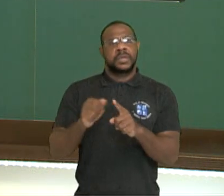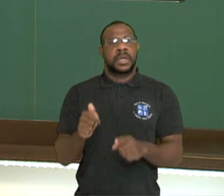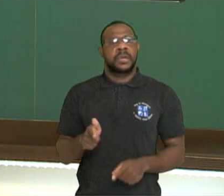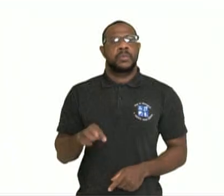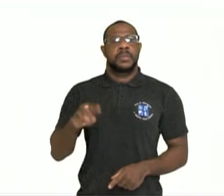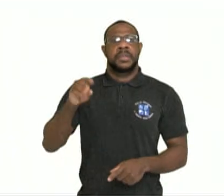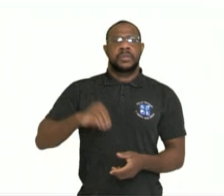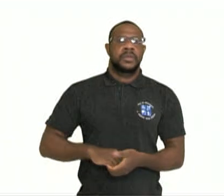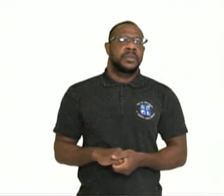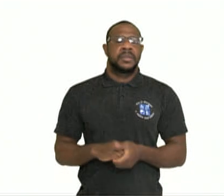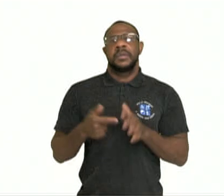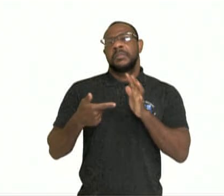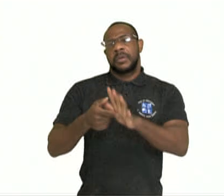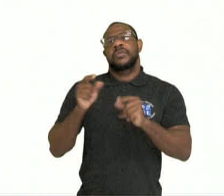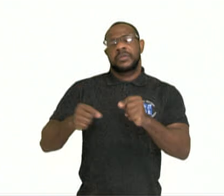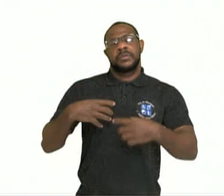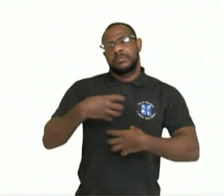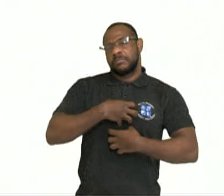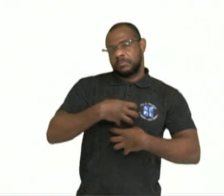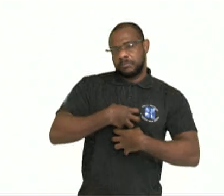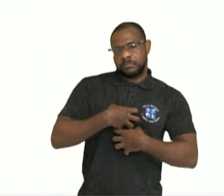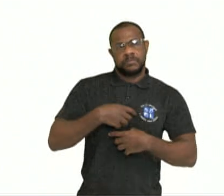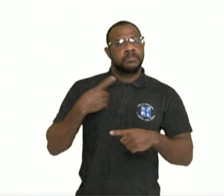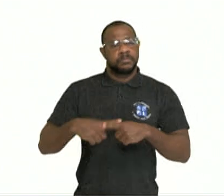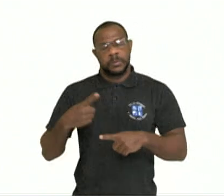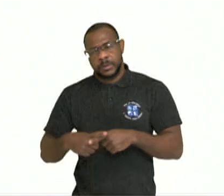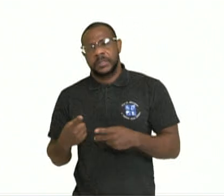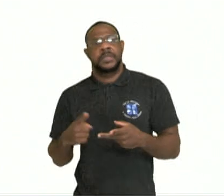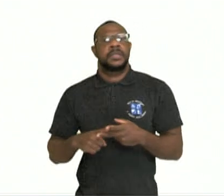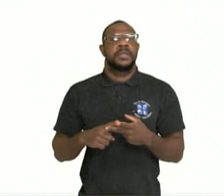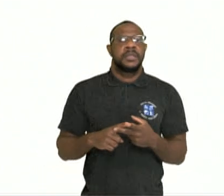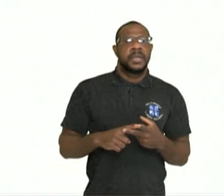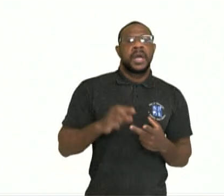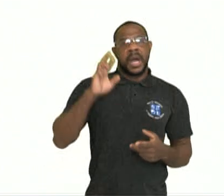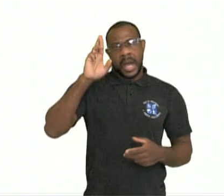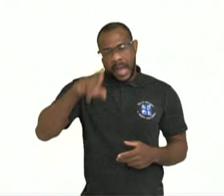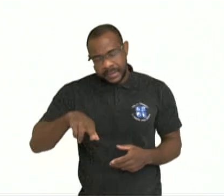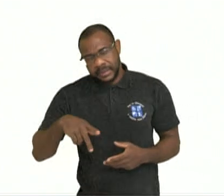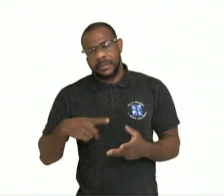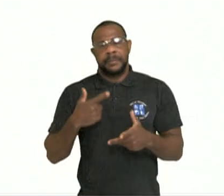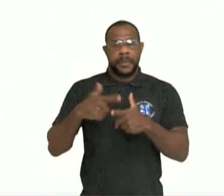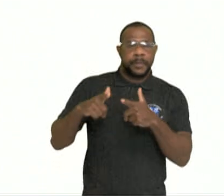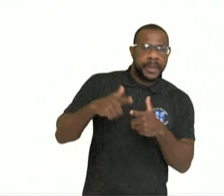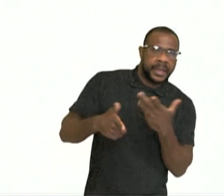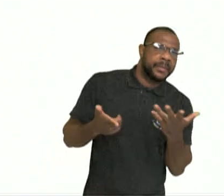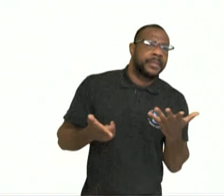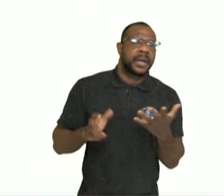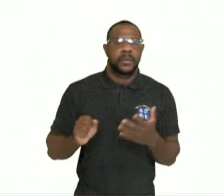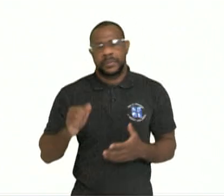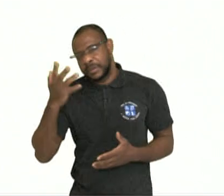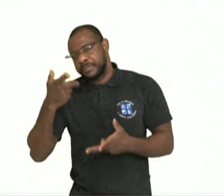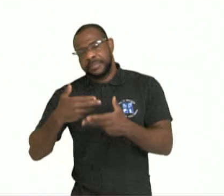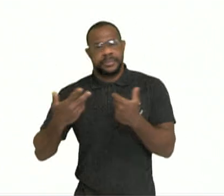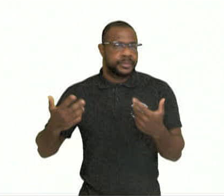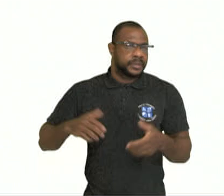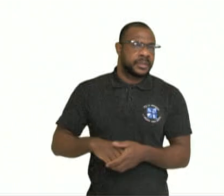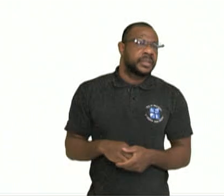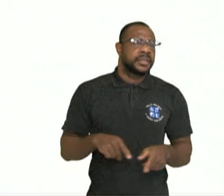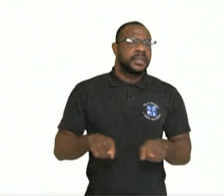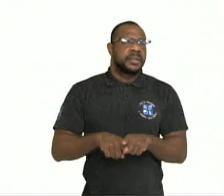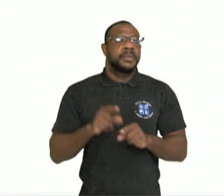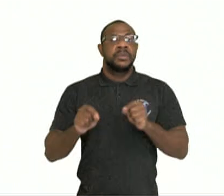efeitos. Apresenta os motivos, os porquês, as razões de um determinado problema acontecer e, em seguida,